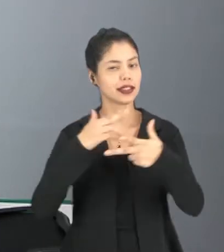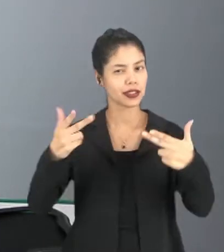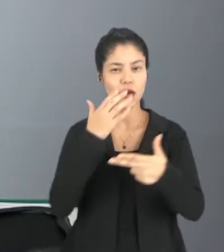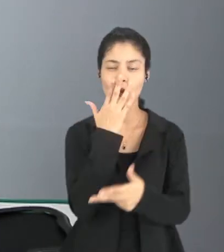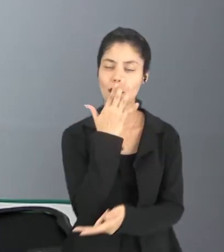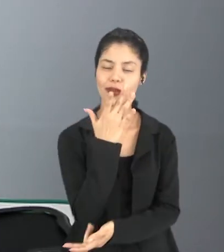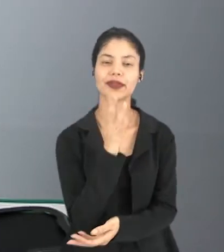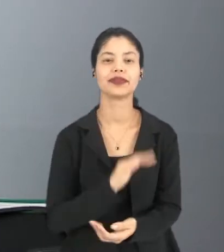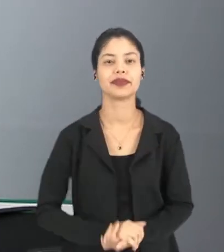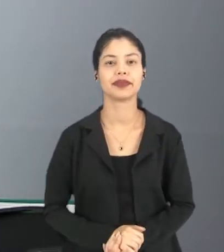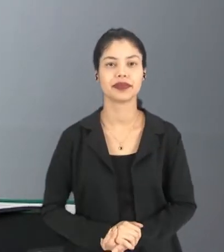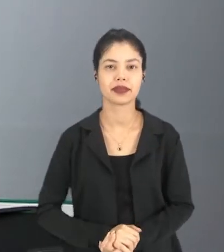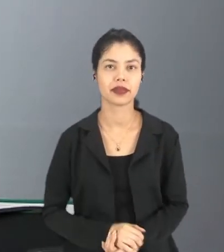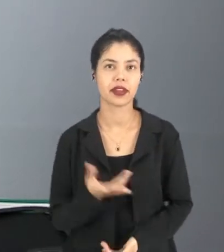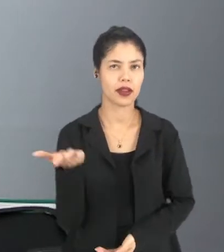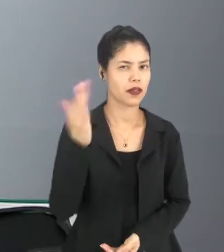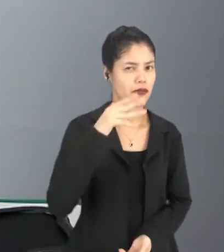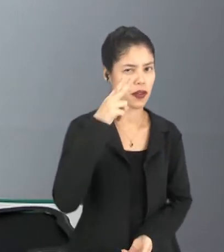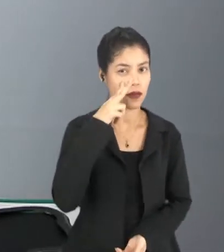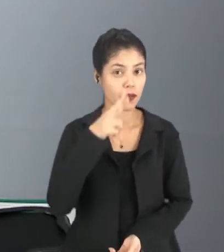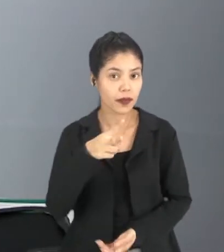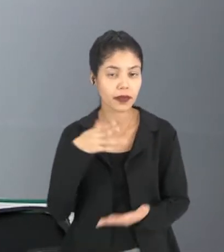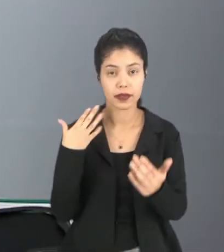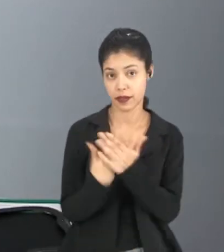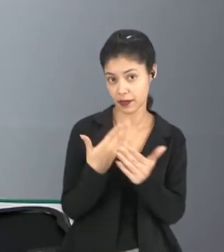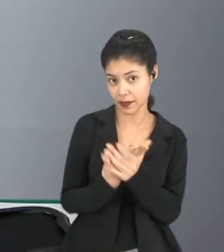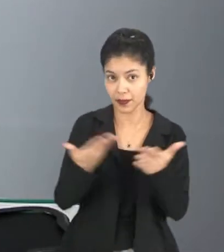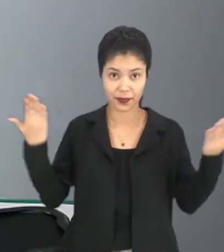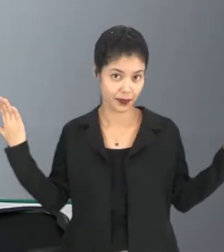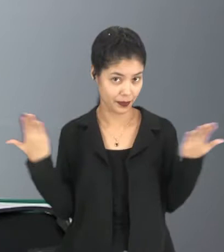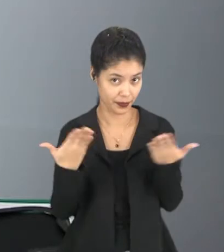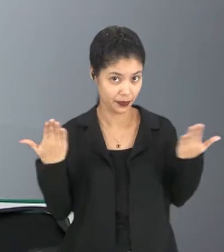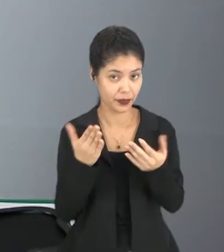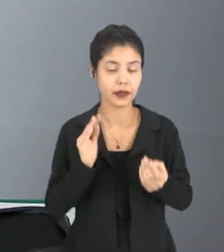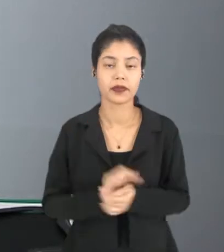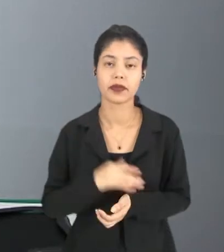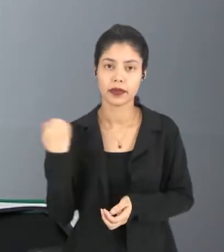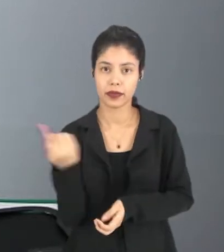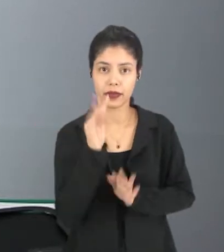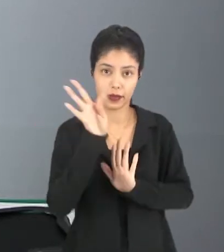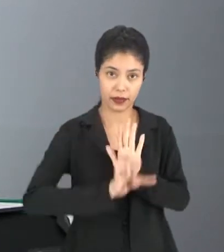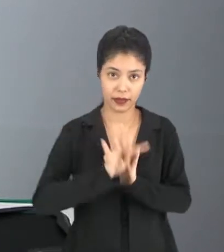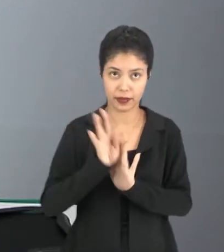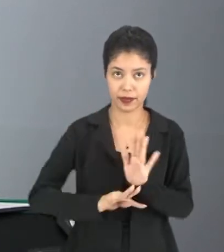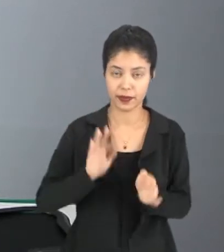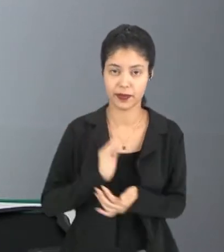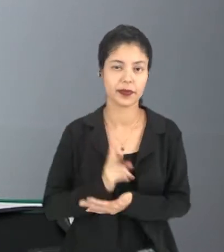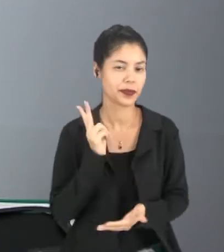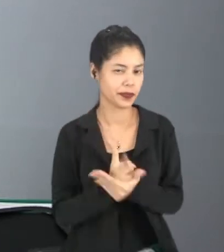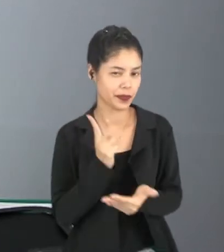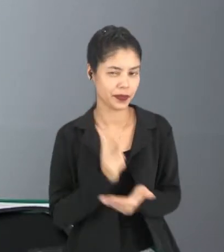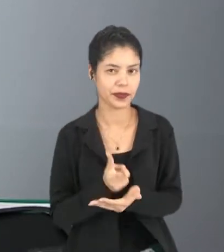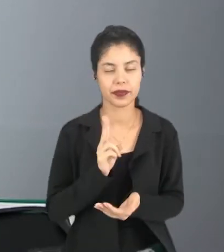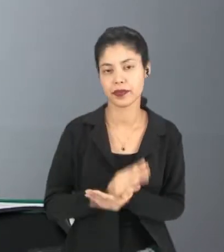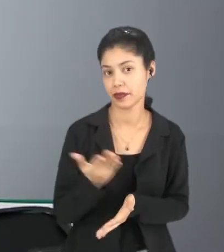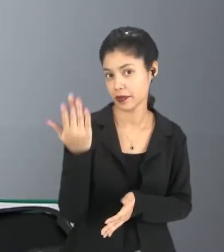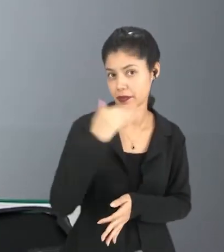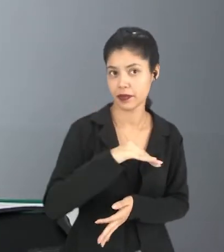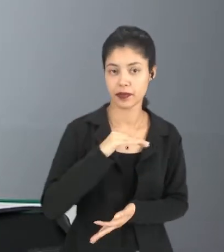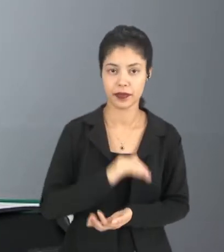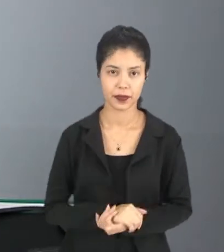cores. E nós vamos estudar agora o nosso texto. Isso mesmo, vamos